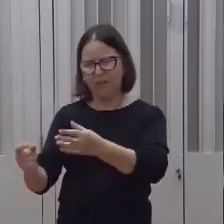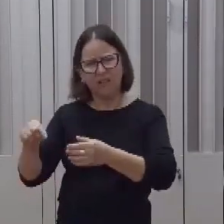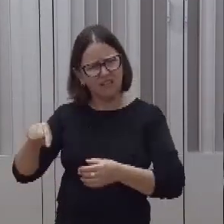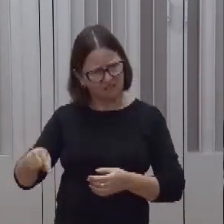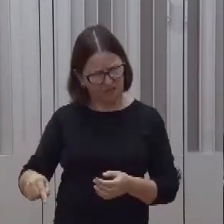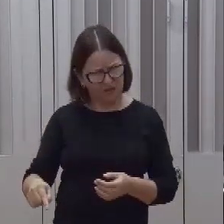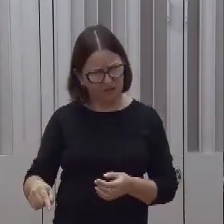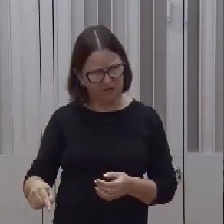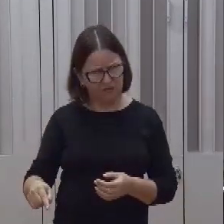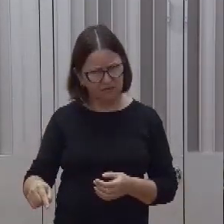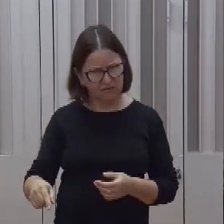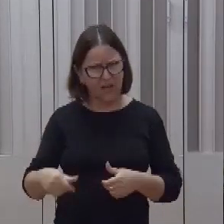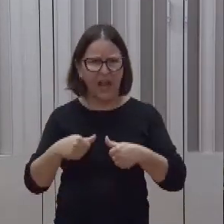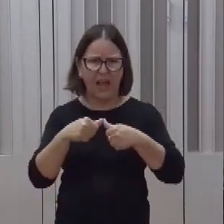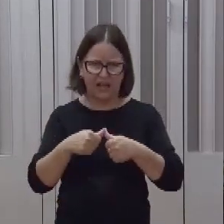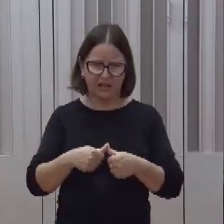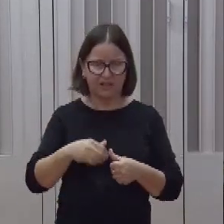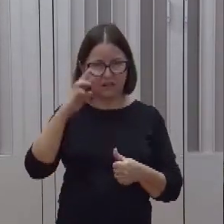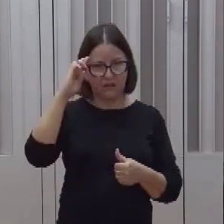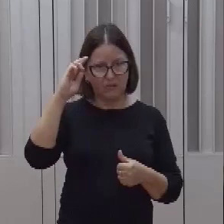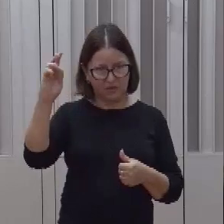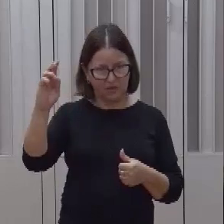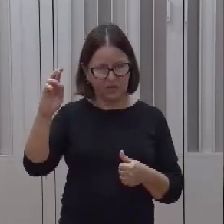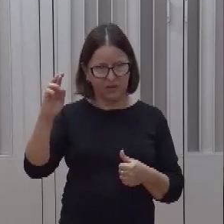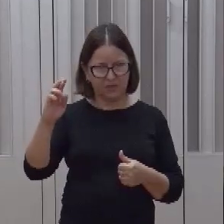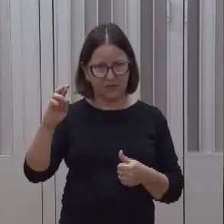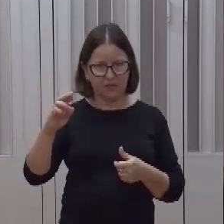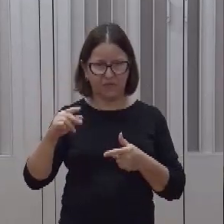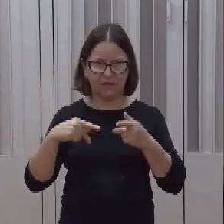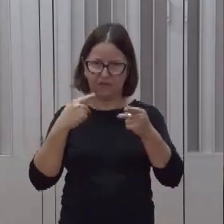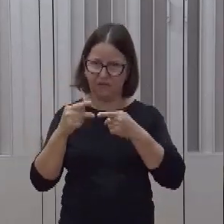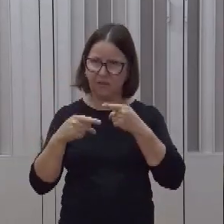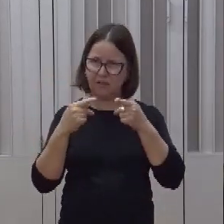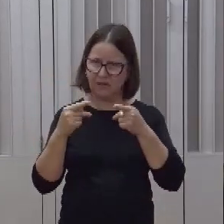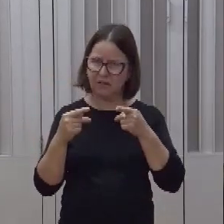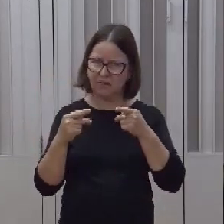Será que é isto mesmo que o Senhor está ensinando?